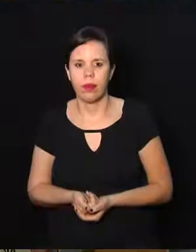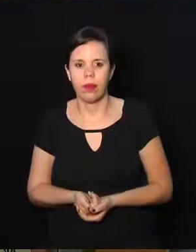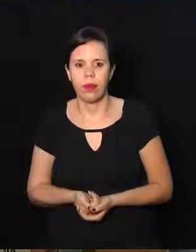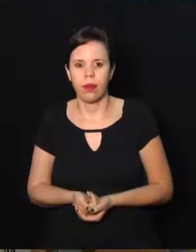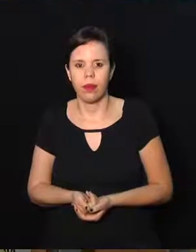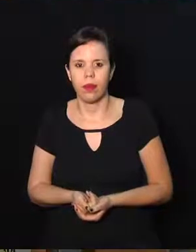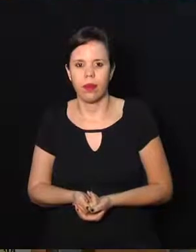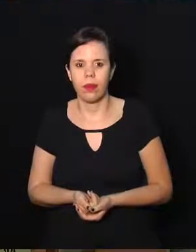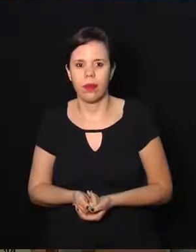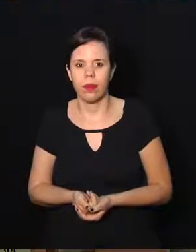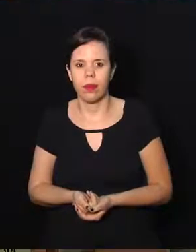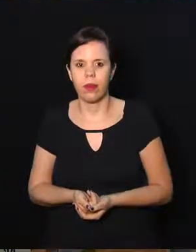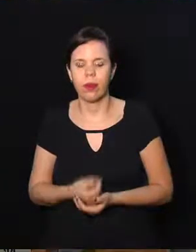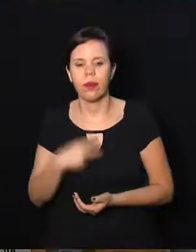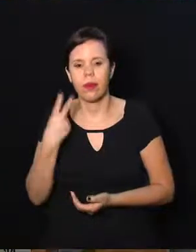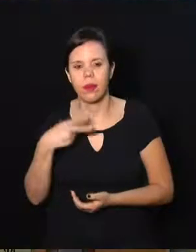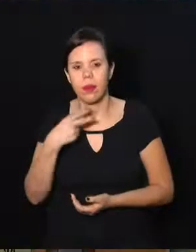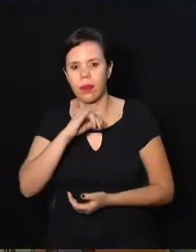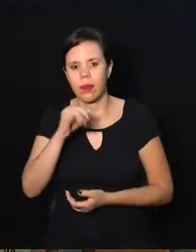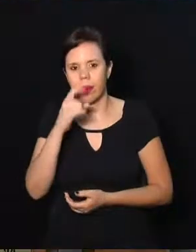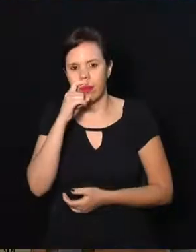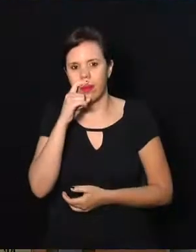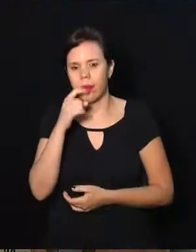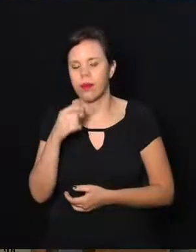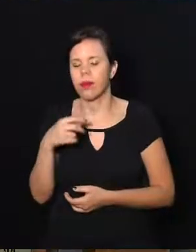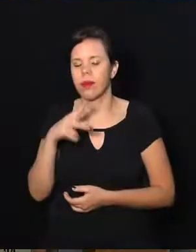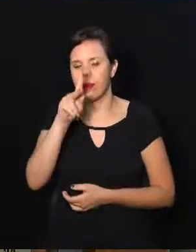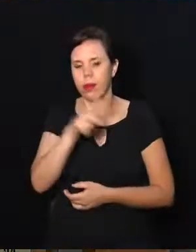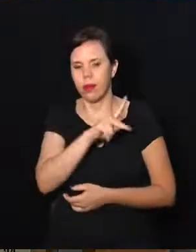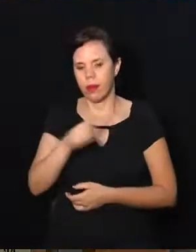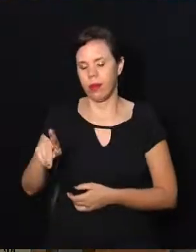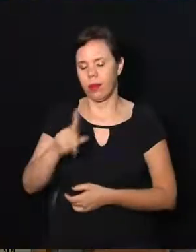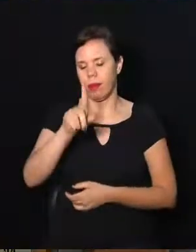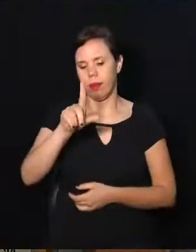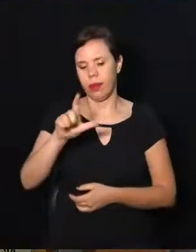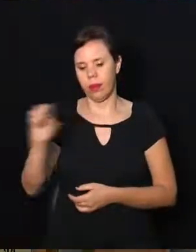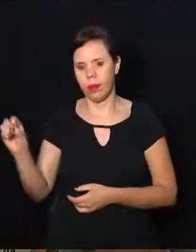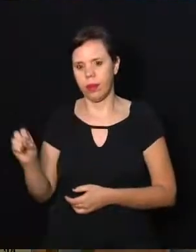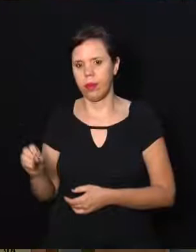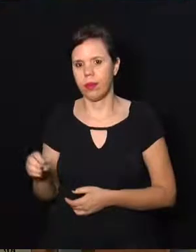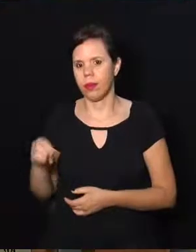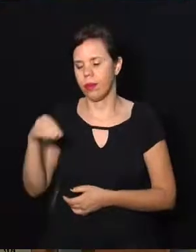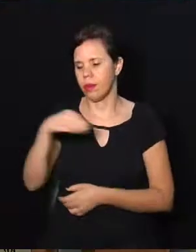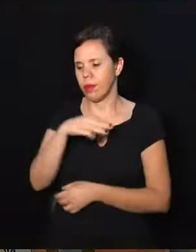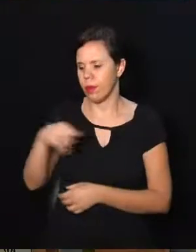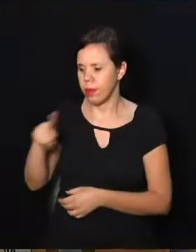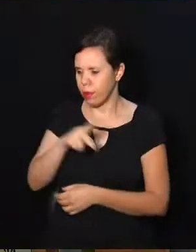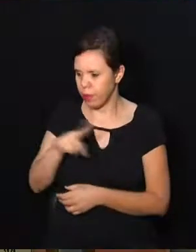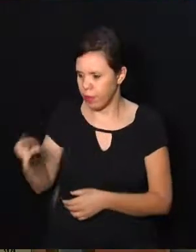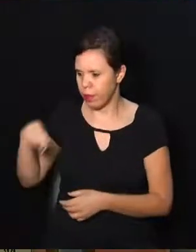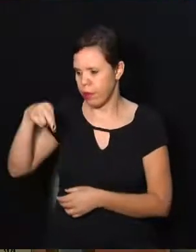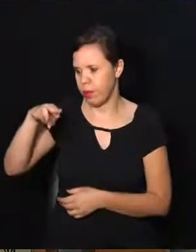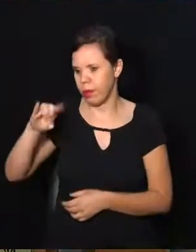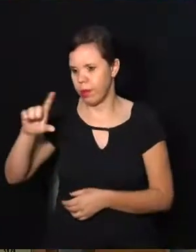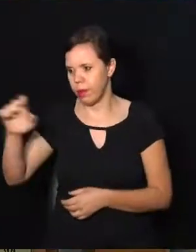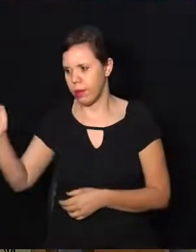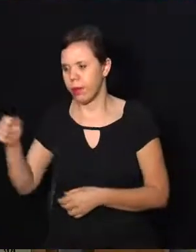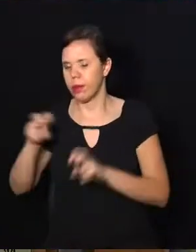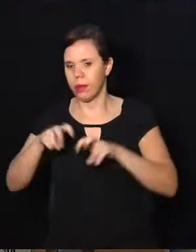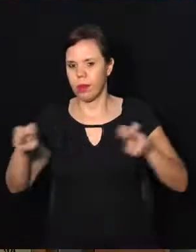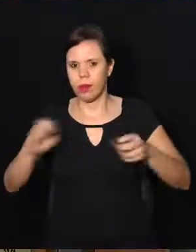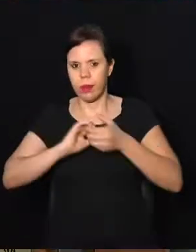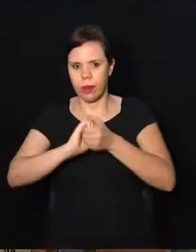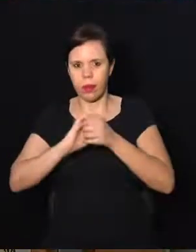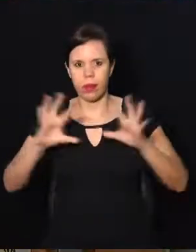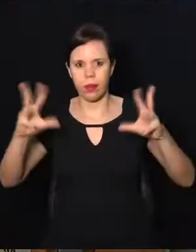Vereador Schneider, Padre Leonardo, mestre Marilene, assim eu saúdo a mesa. Boa